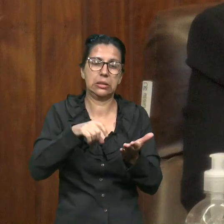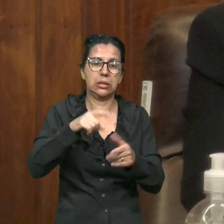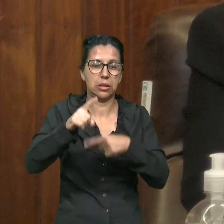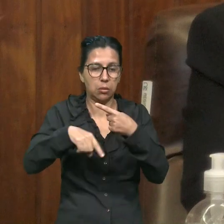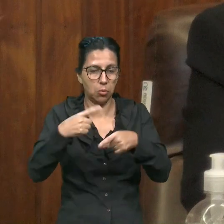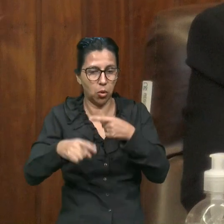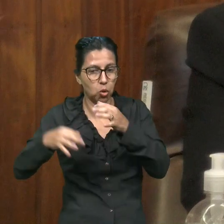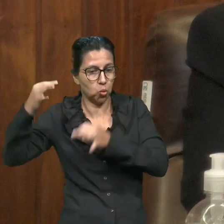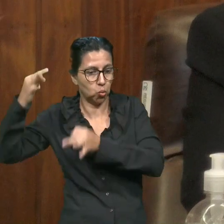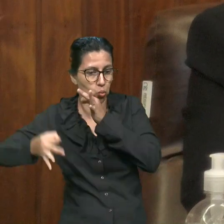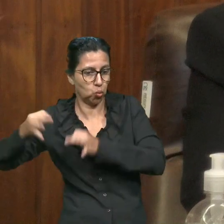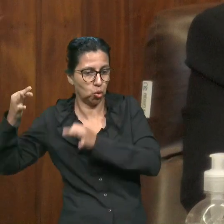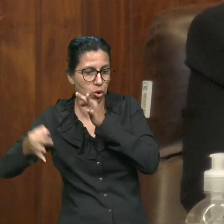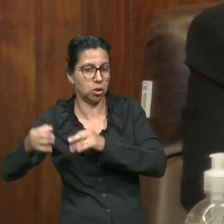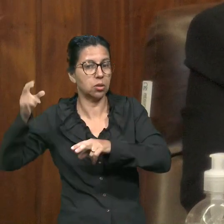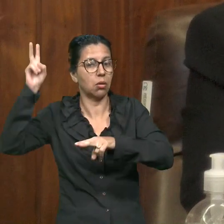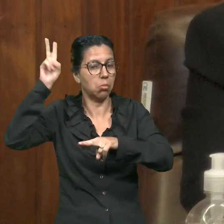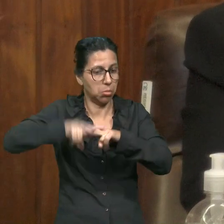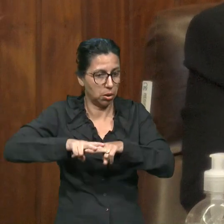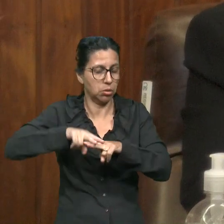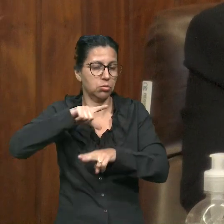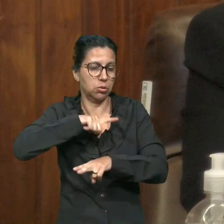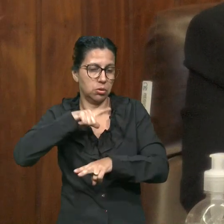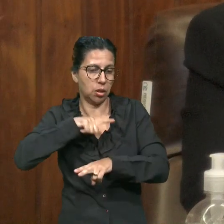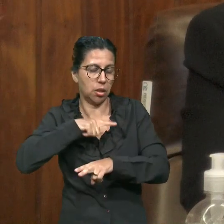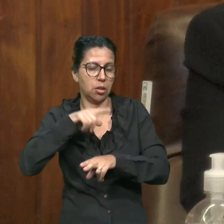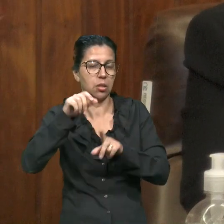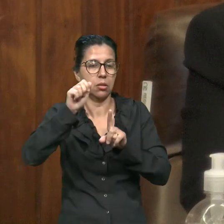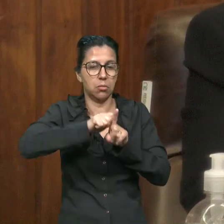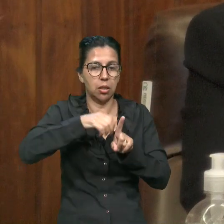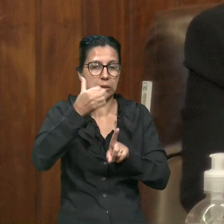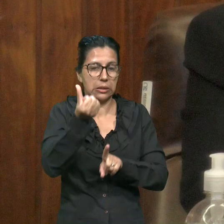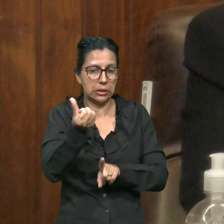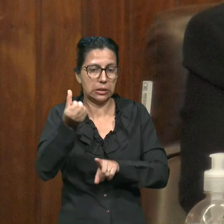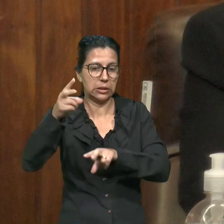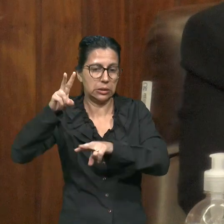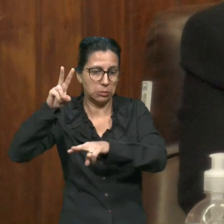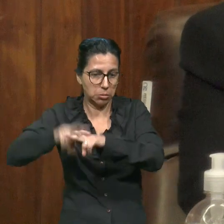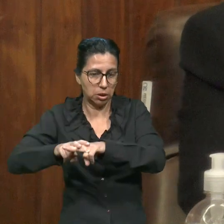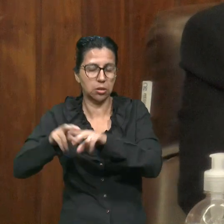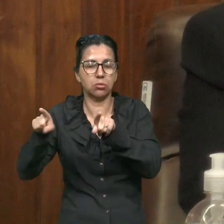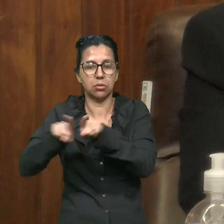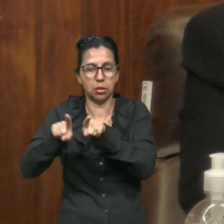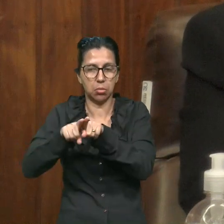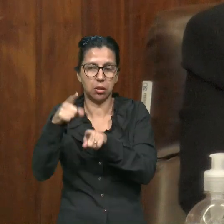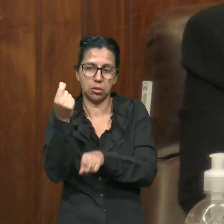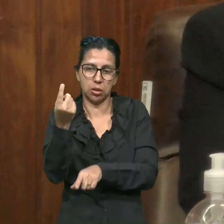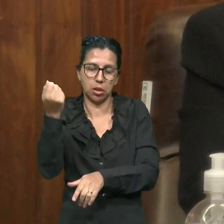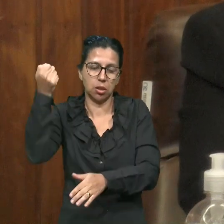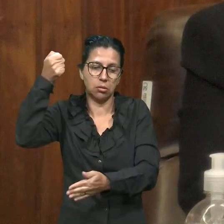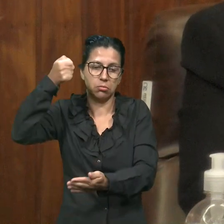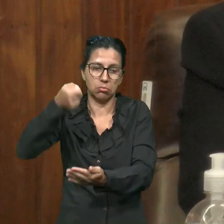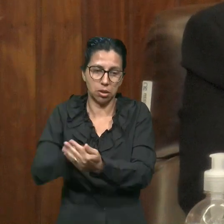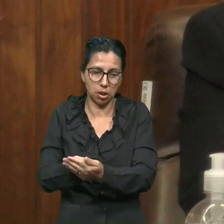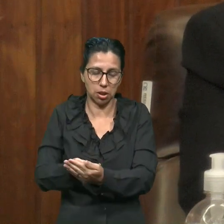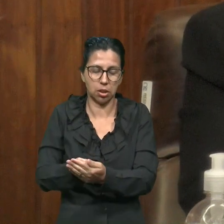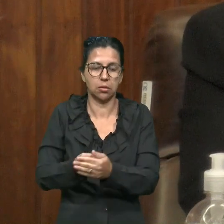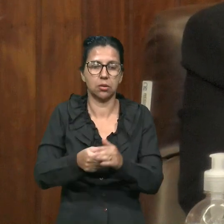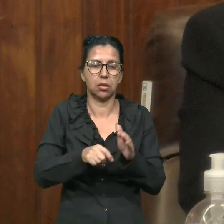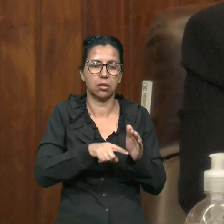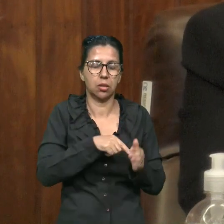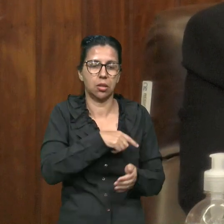Poder Judiciário. Pena, detenção de 6 meses a 2 anos e multa. Artigo 92.